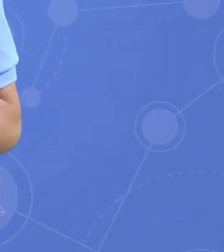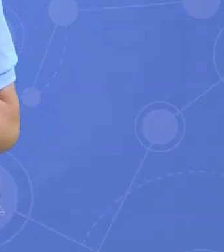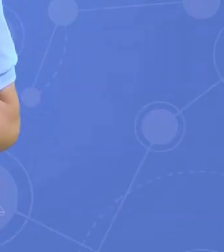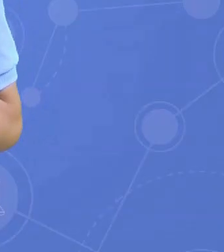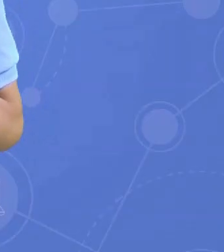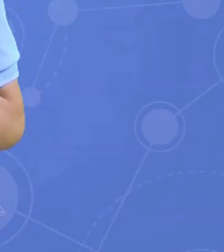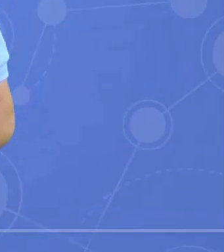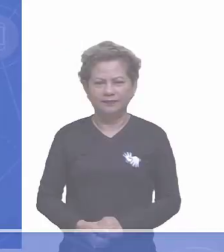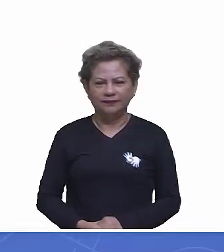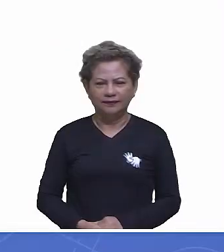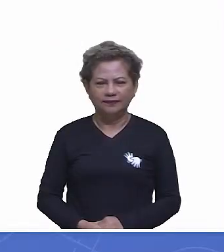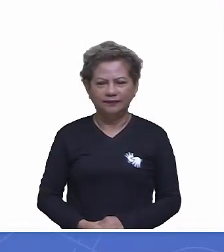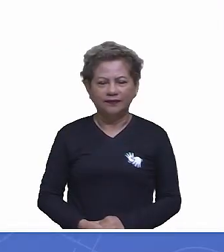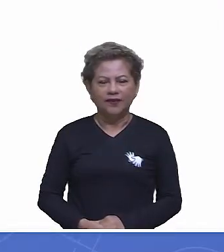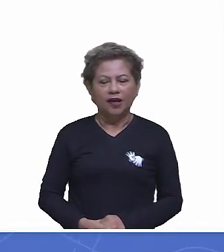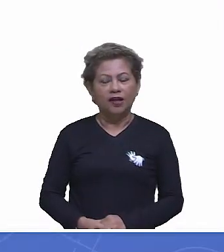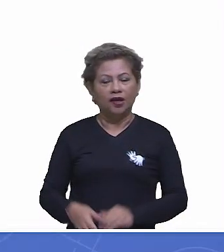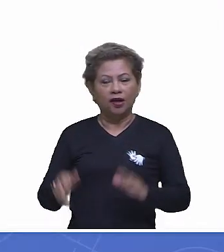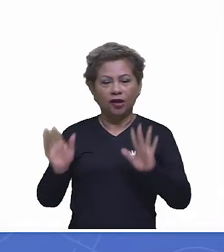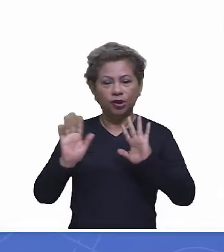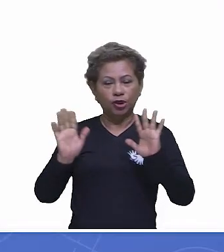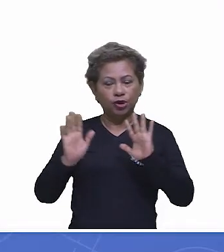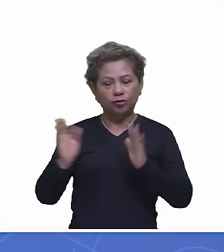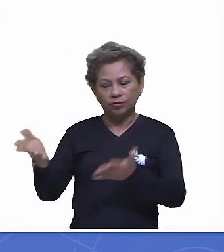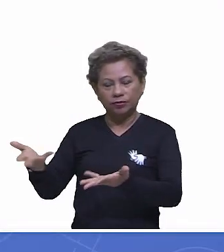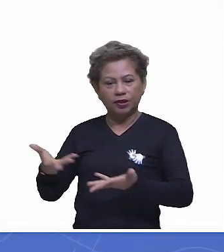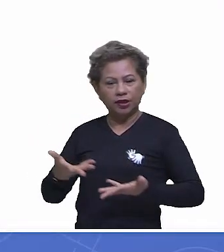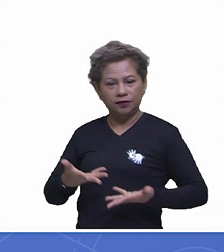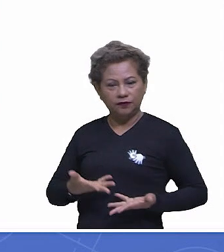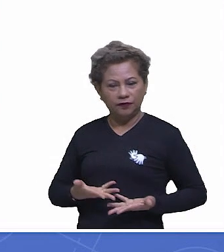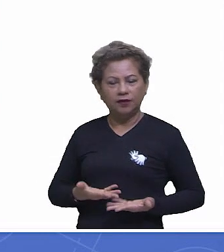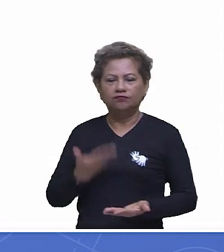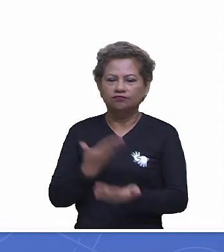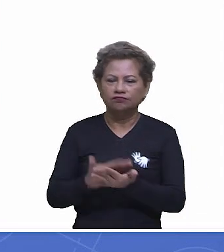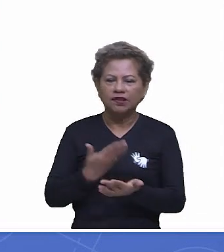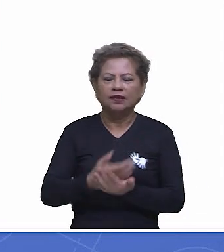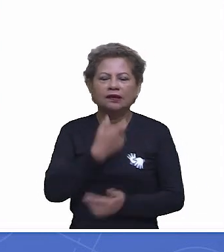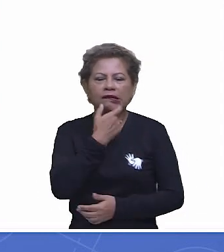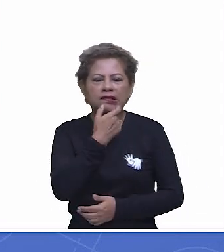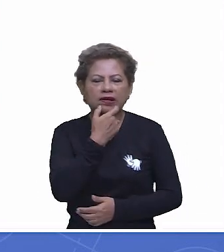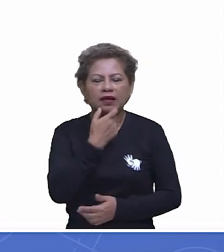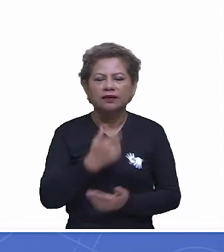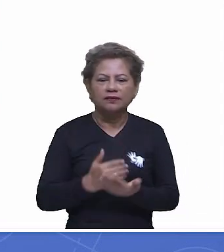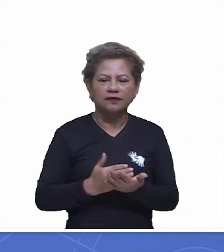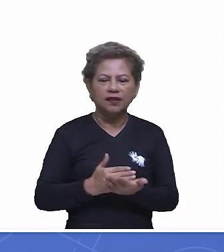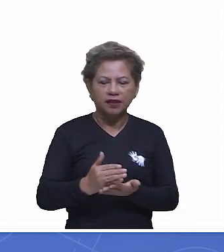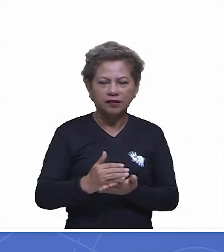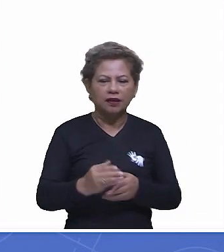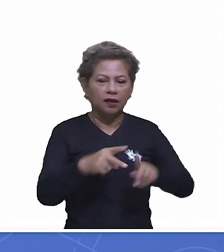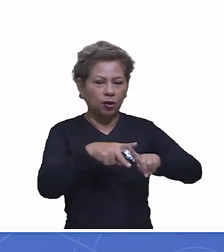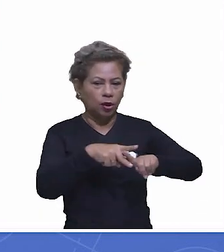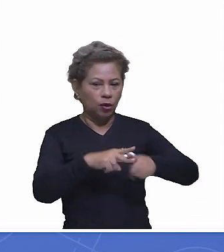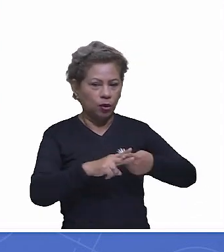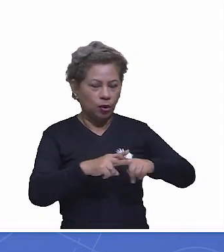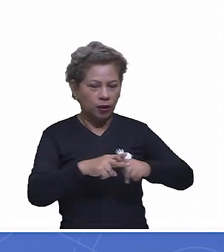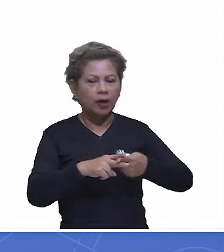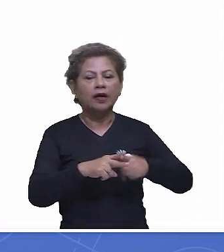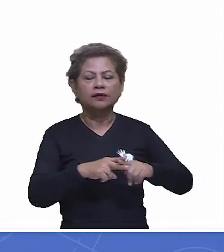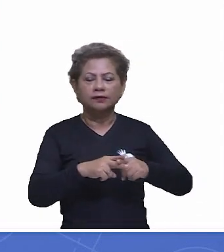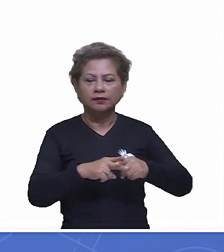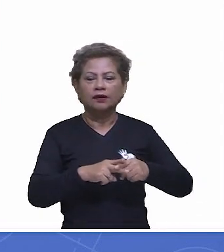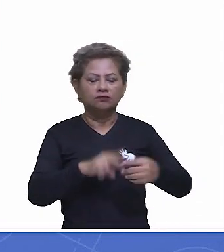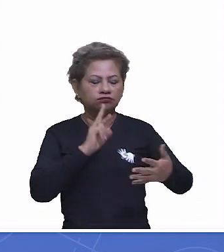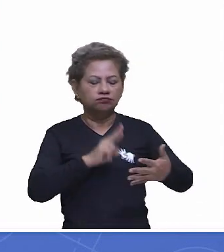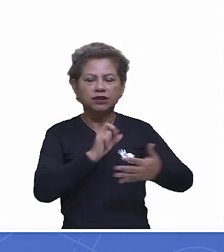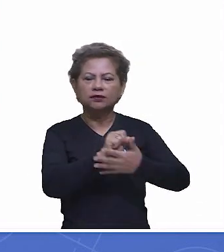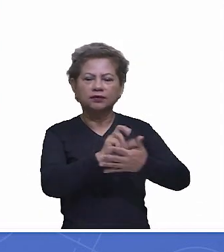Hello, dear students, teachers, welcome. Bem-vindo aí à nossa aula de língua inglesa. Estamos iniciando aí, então, a correção agora, né, do exercitando as questões